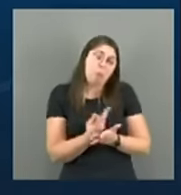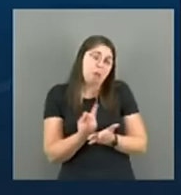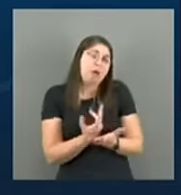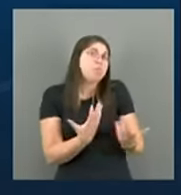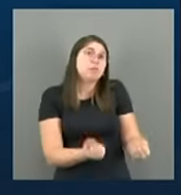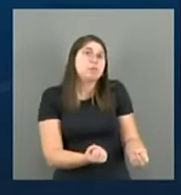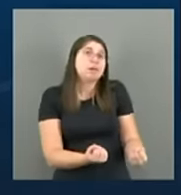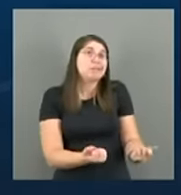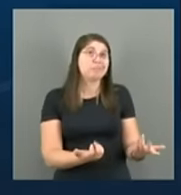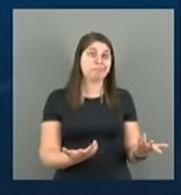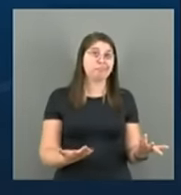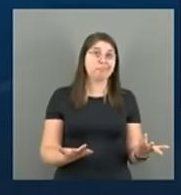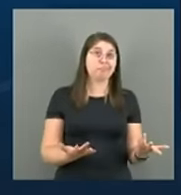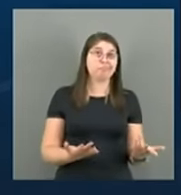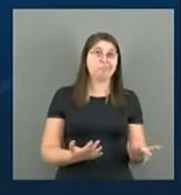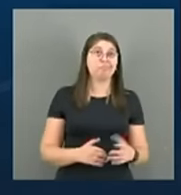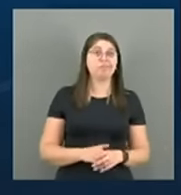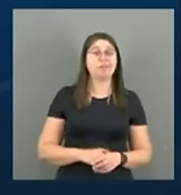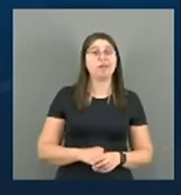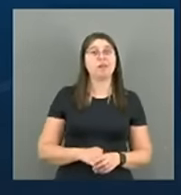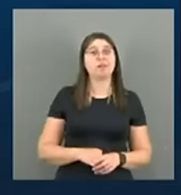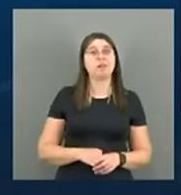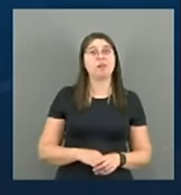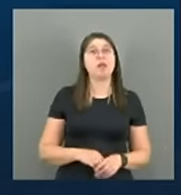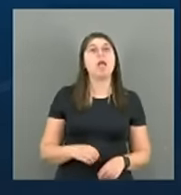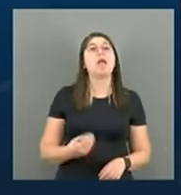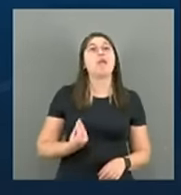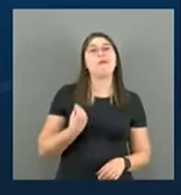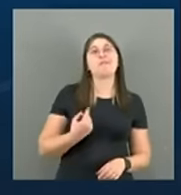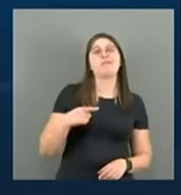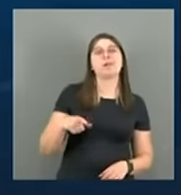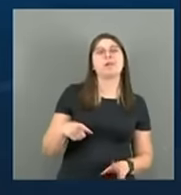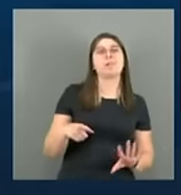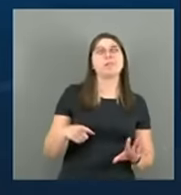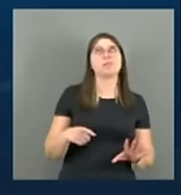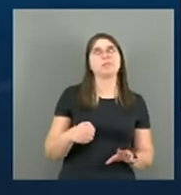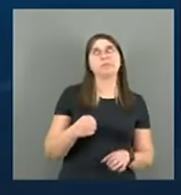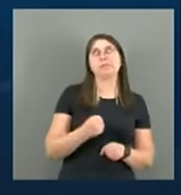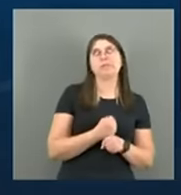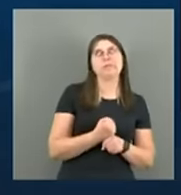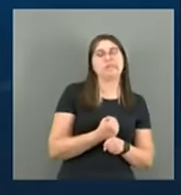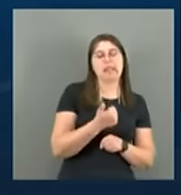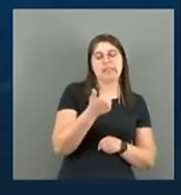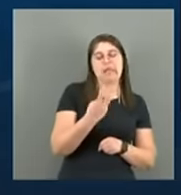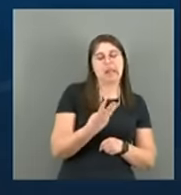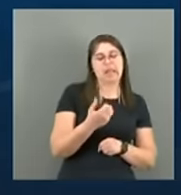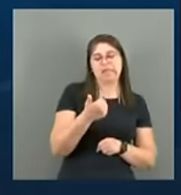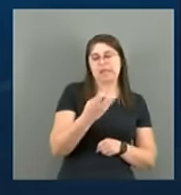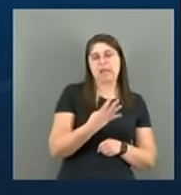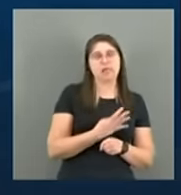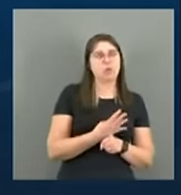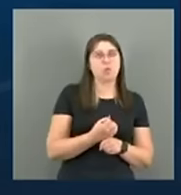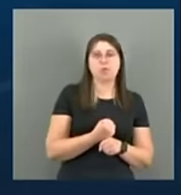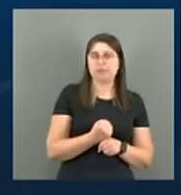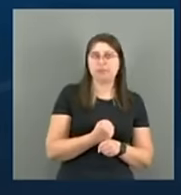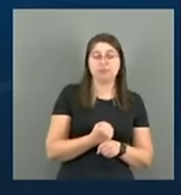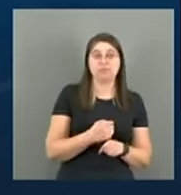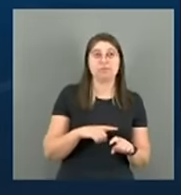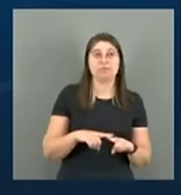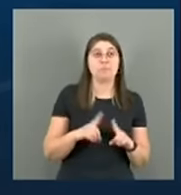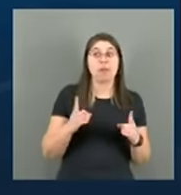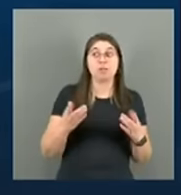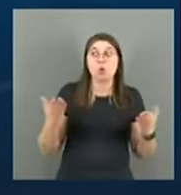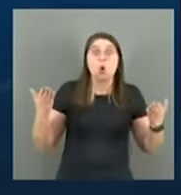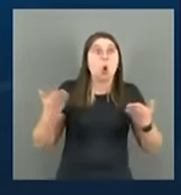é por acaso, tá? Então isso aí, eu estou nisso aí já tem basicamente 13 a 14 anos, não é de agora. Então assim, hoje